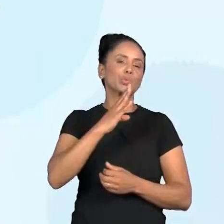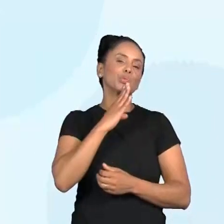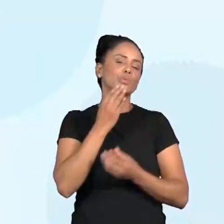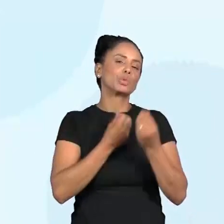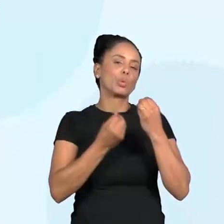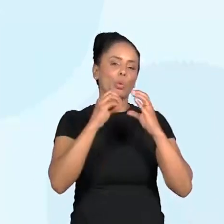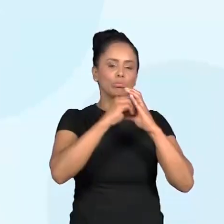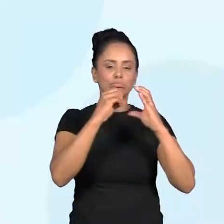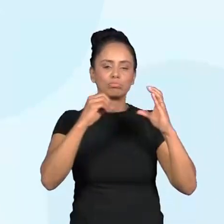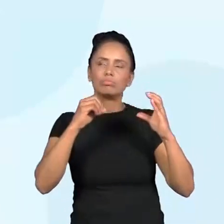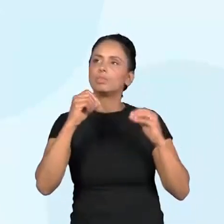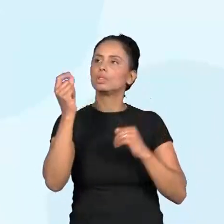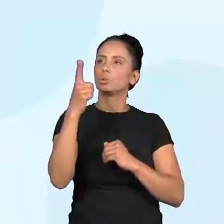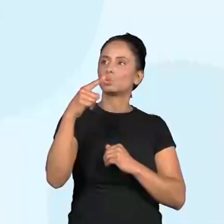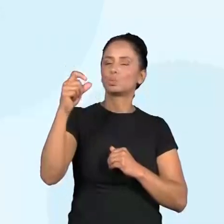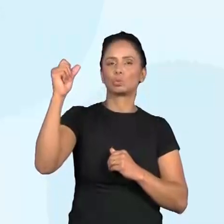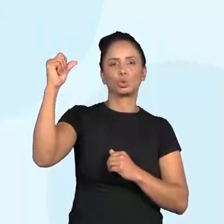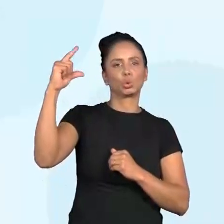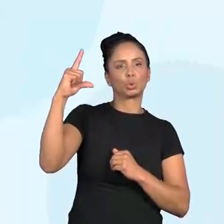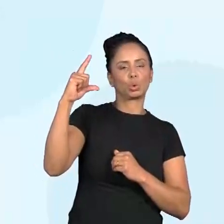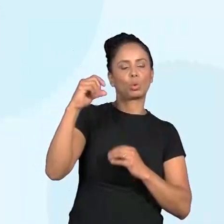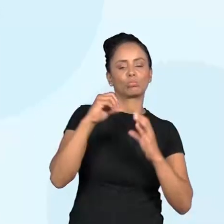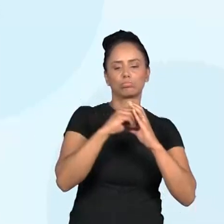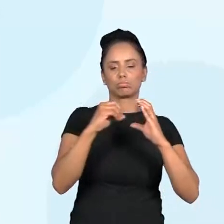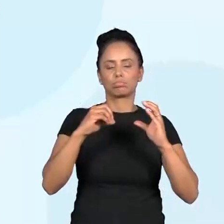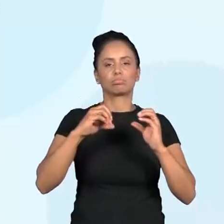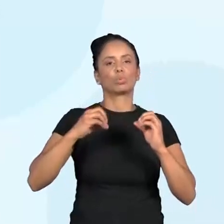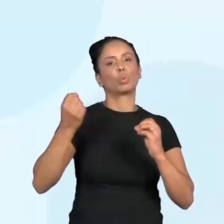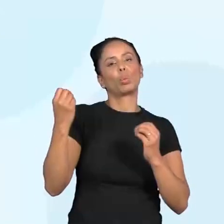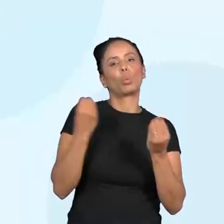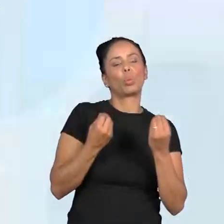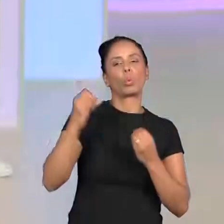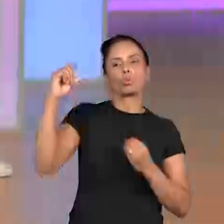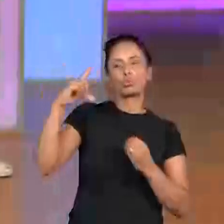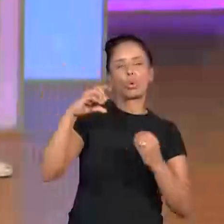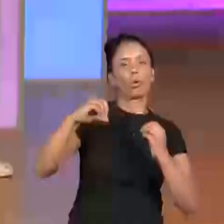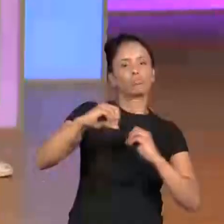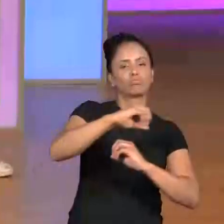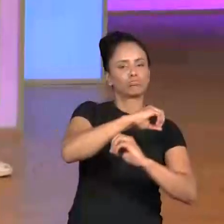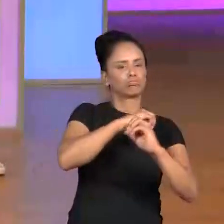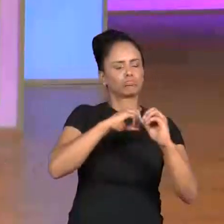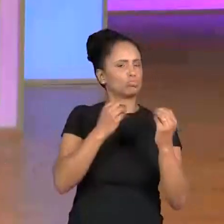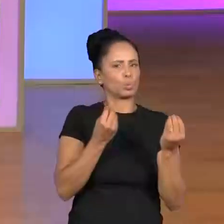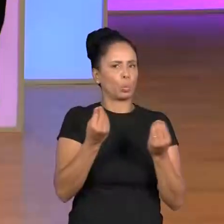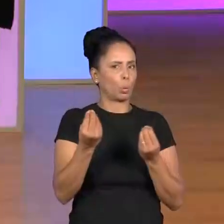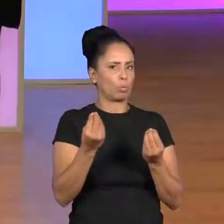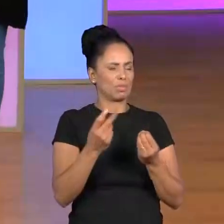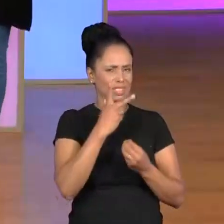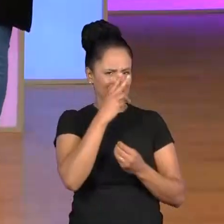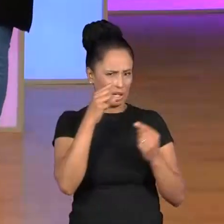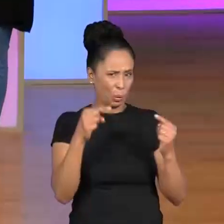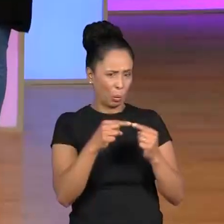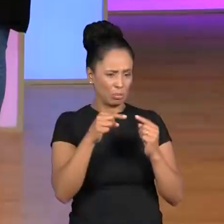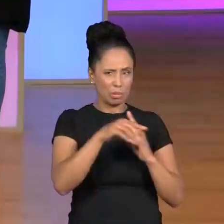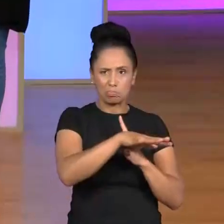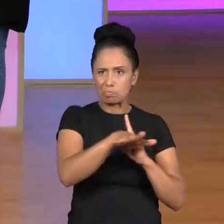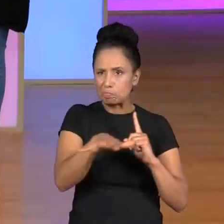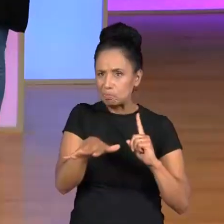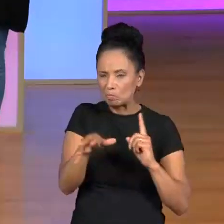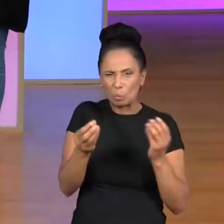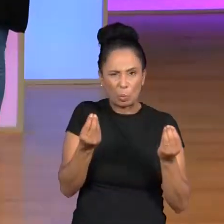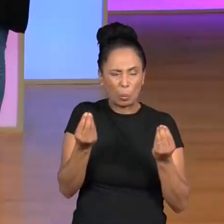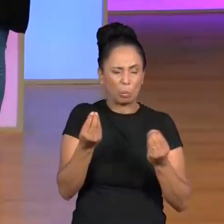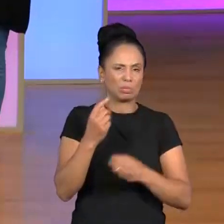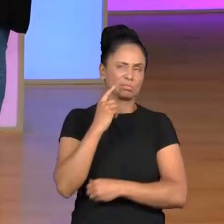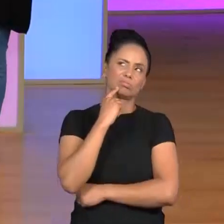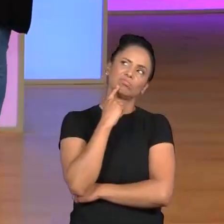corpos celestes se movem e como as sombras são formadas. Será que tem alguma coisa a ver, Pro? O Sol ou a Lua, a luz em